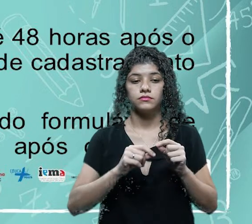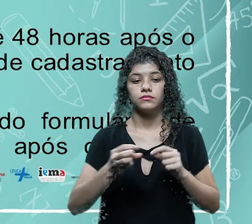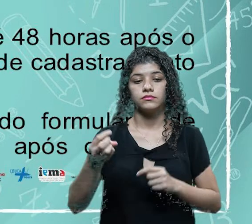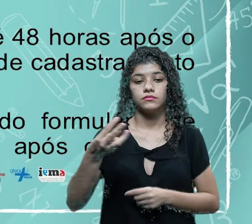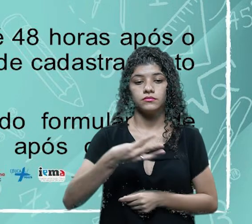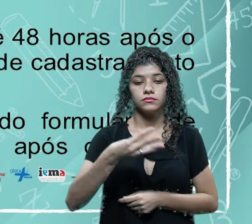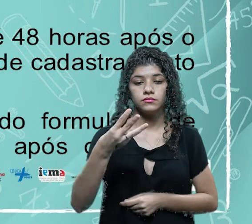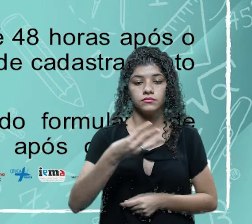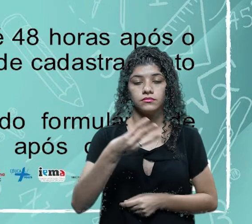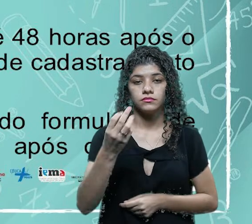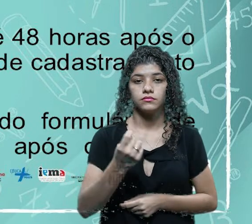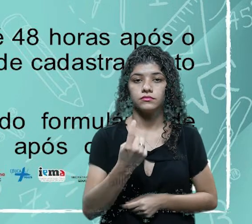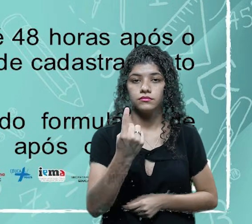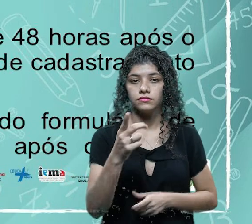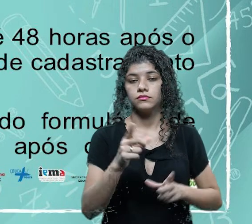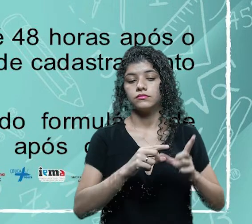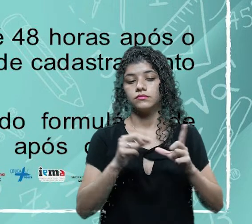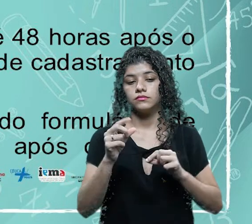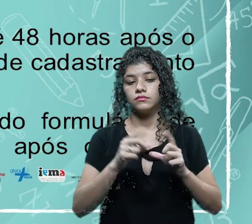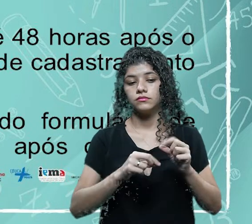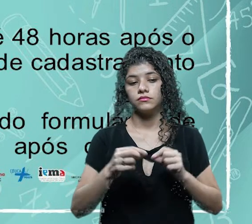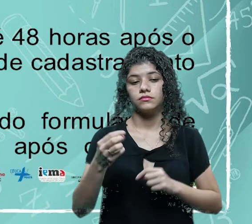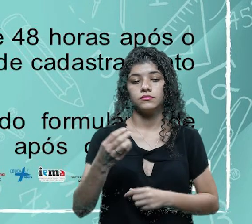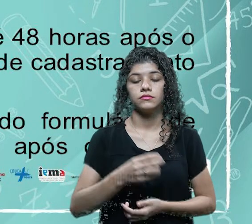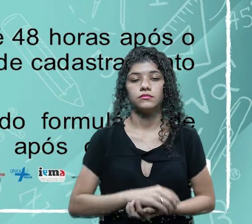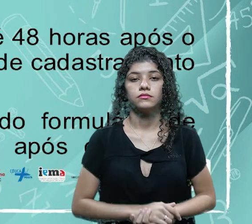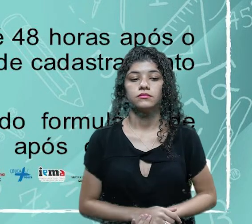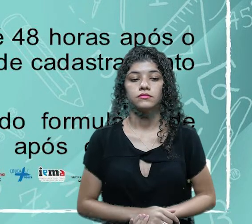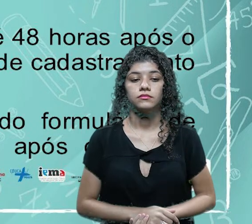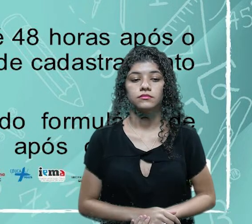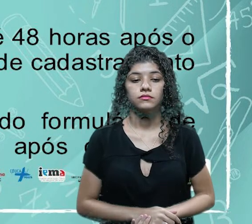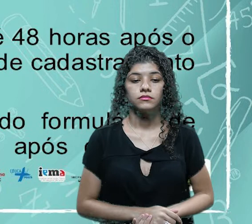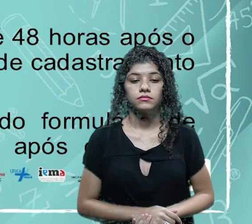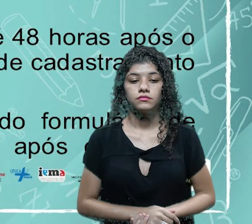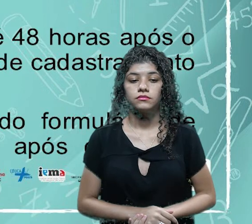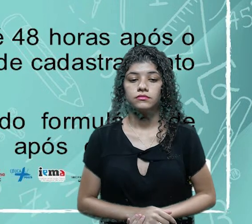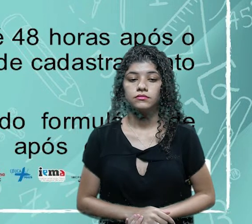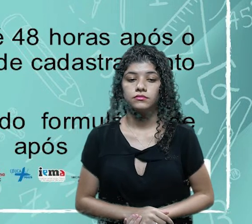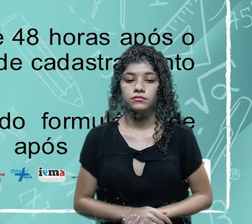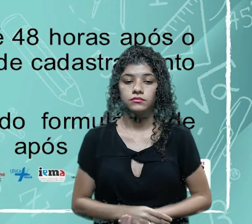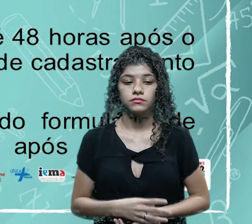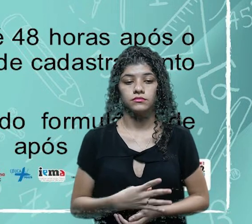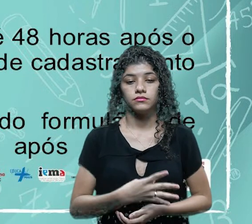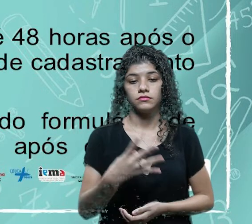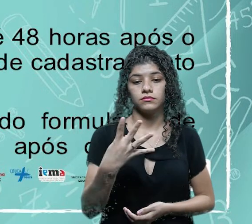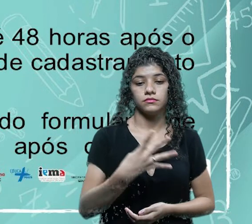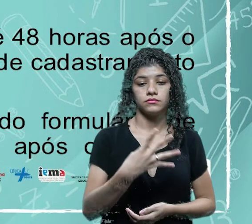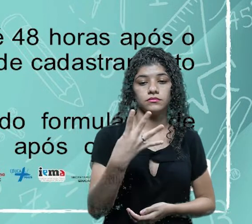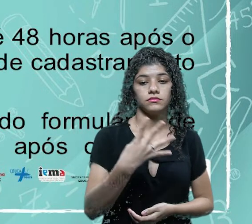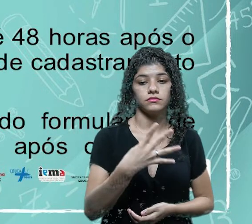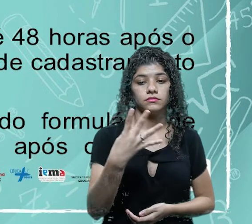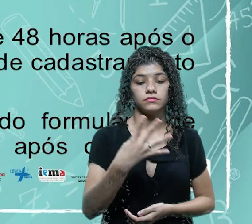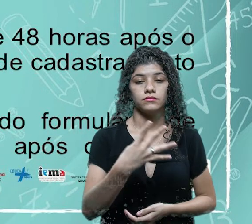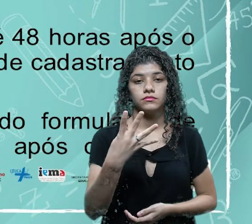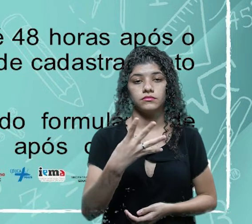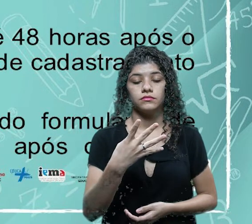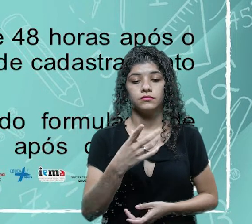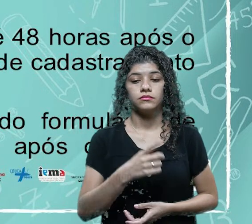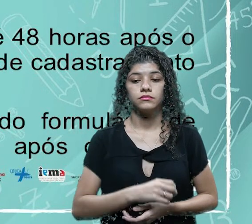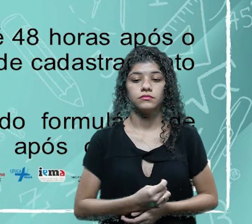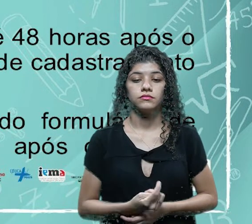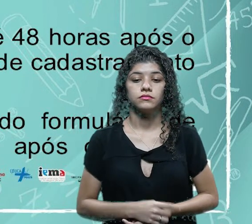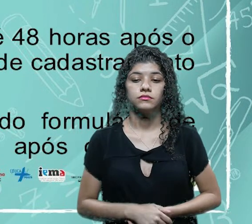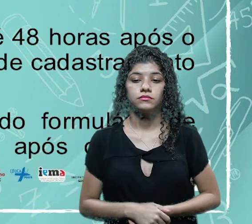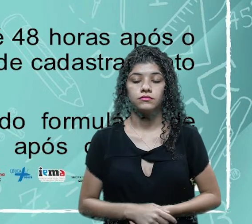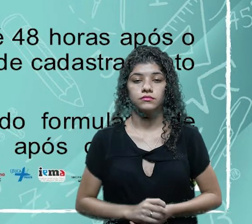estrela certificação digital outra estrela então e é preenchido dentro do prazo de até